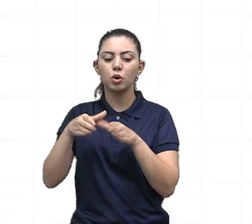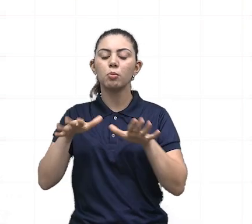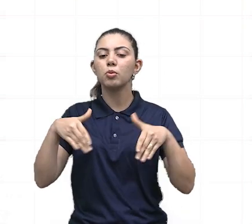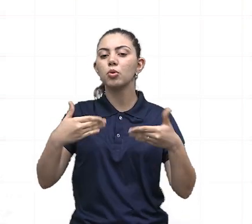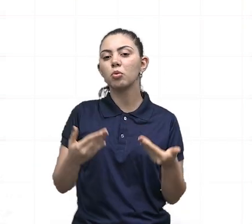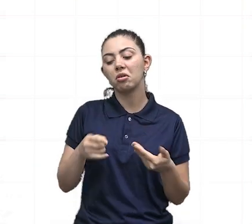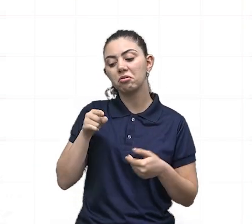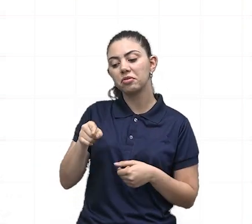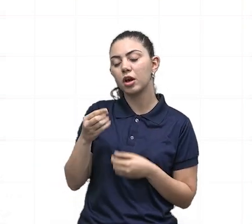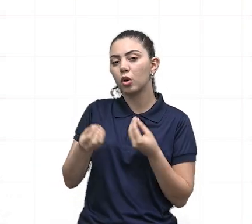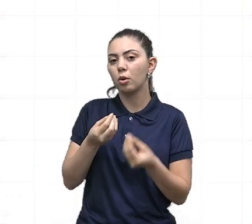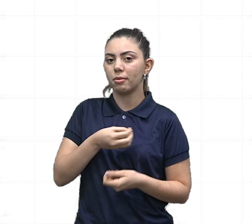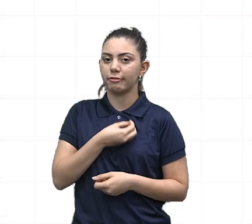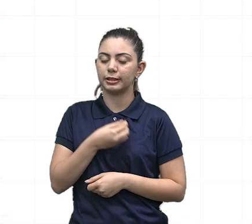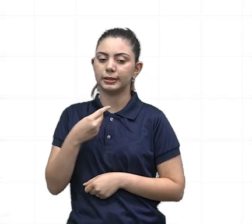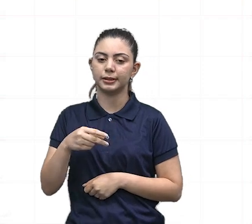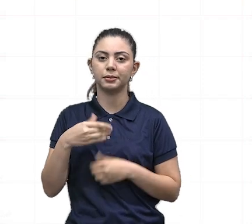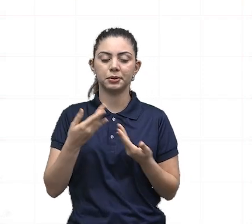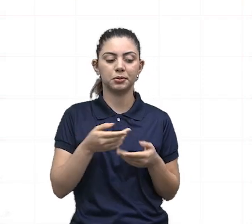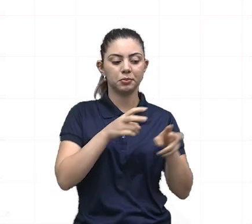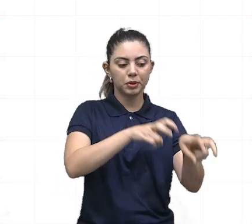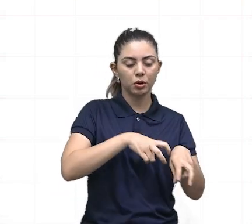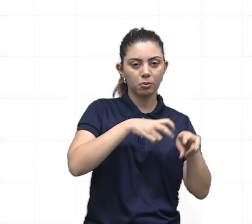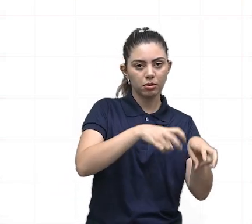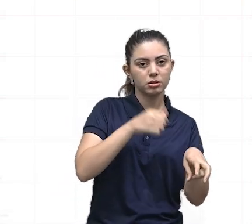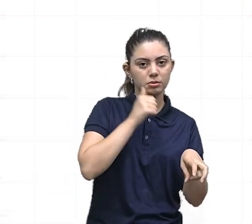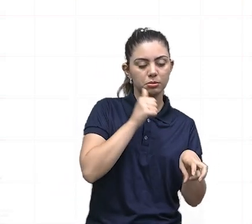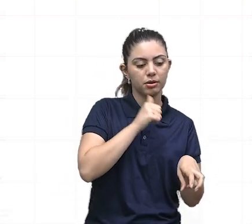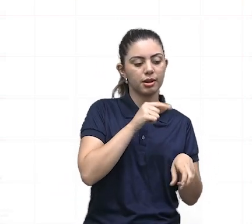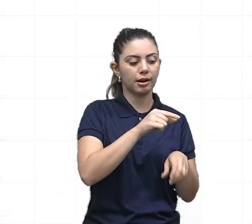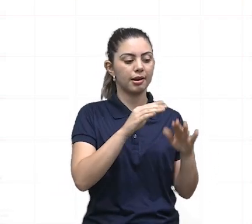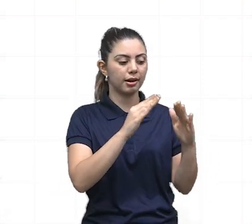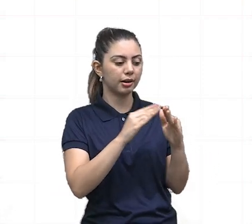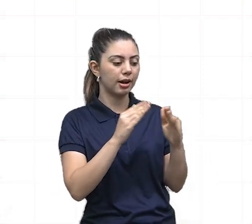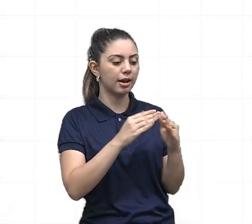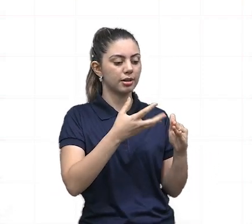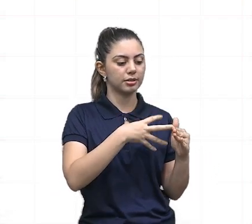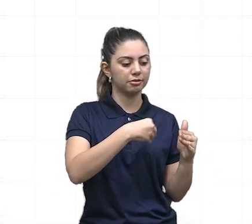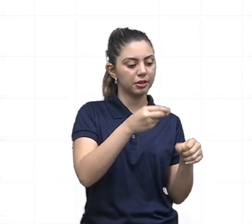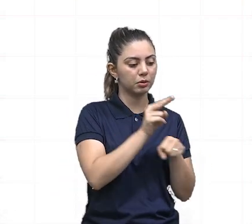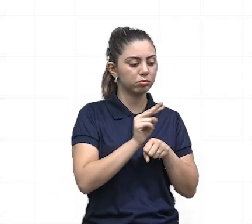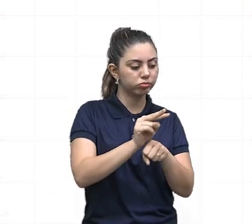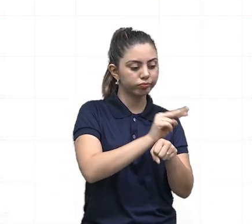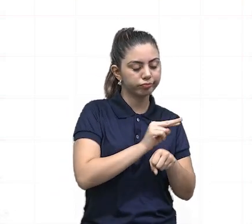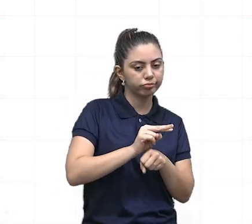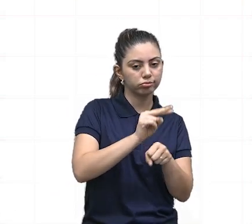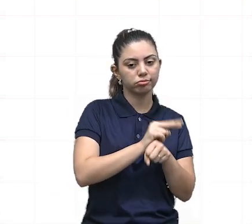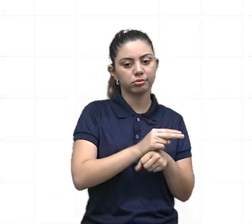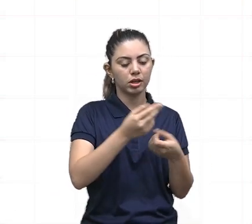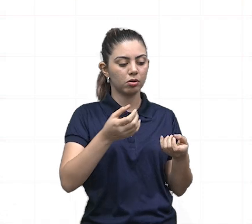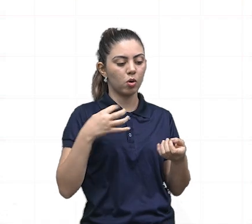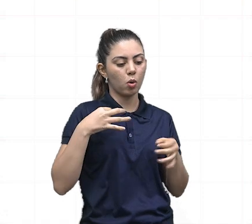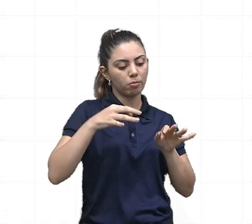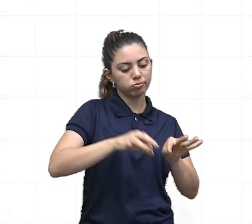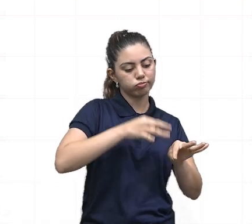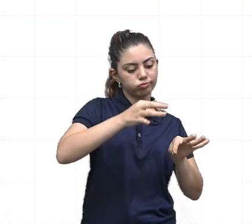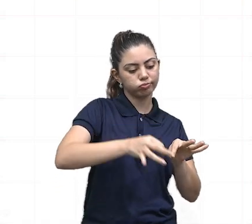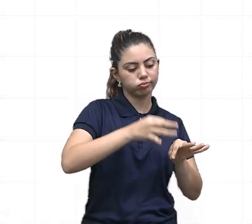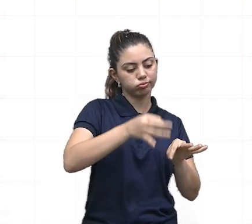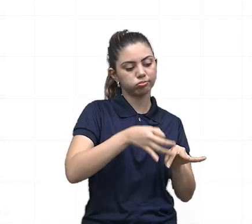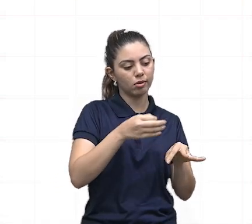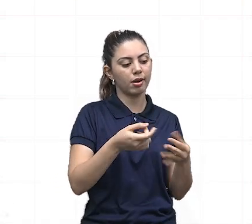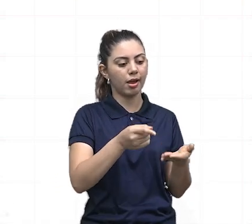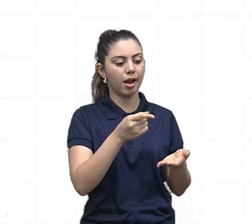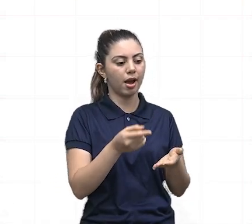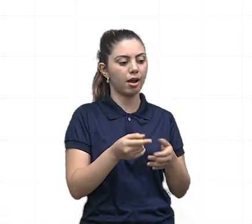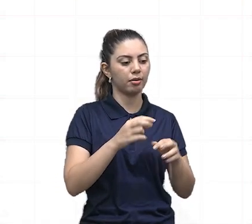As camponesas cuidavam da casa e dos filhos, eram responsáveis por fiar, tecer e auxiliar nas